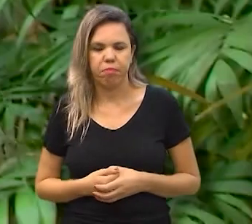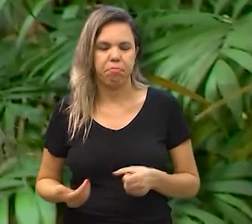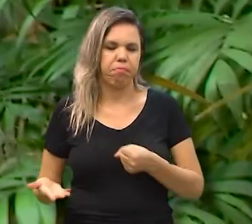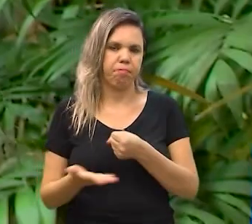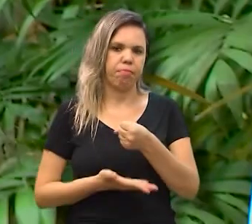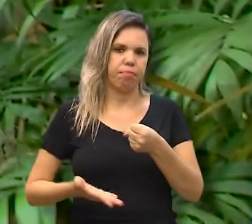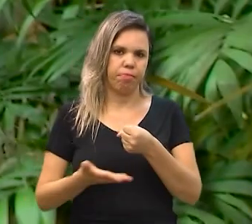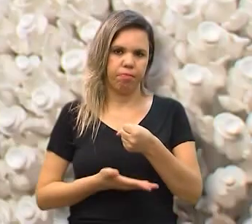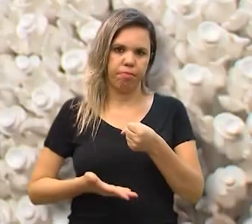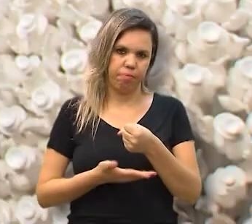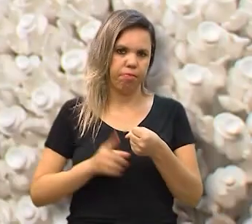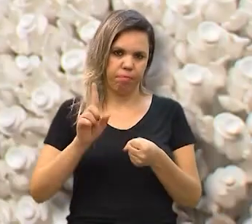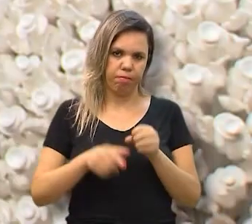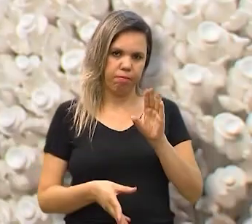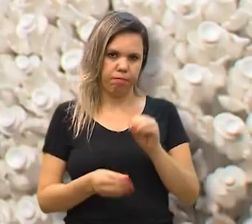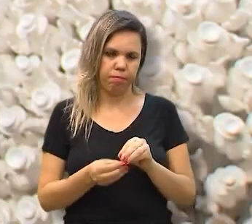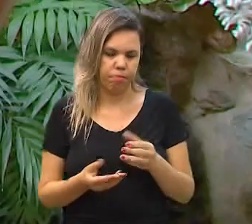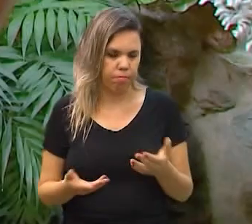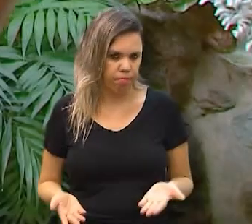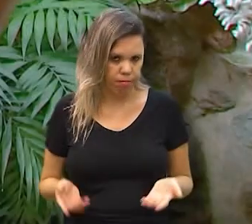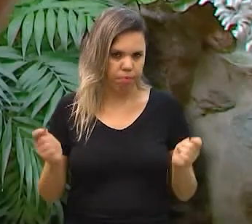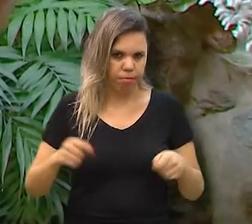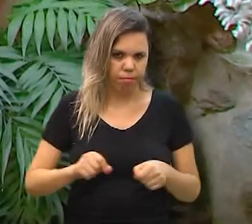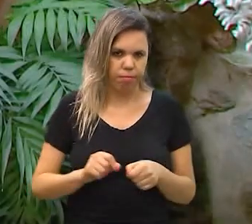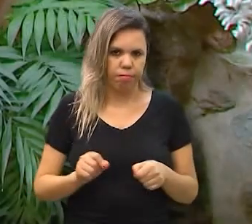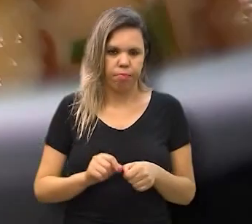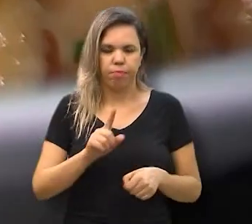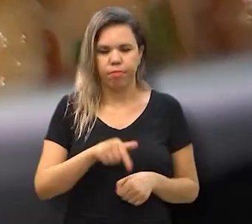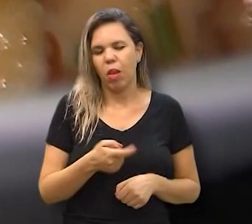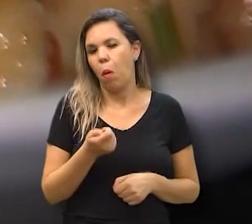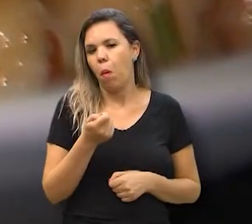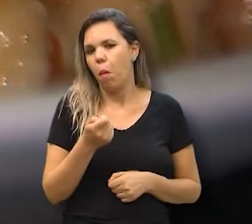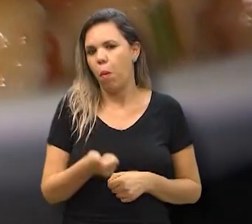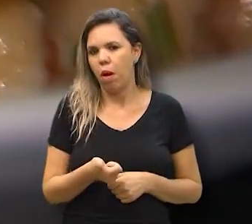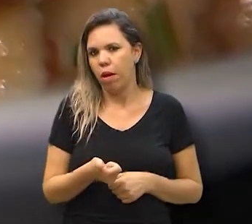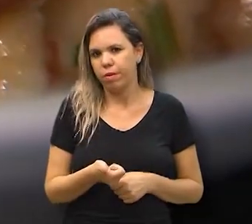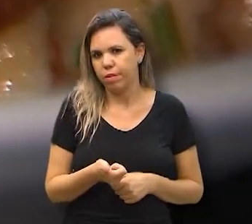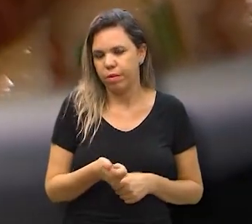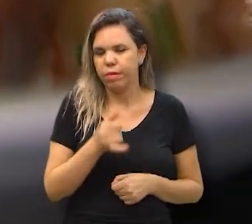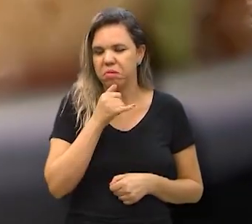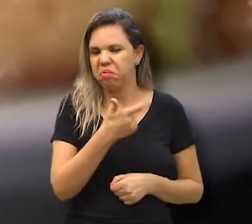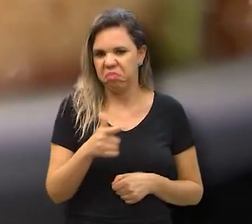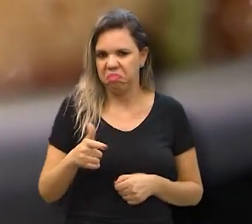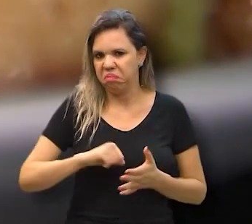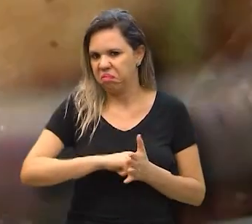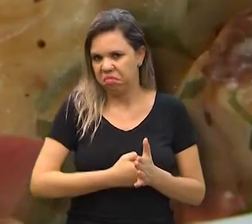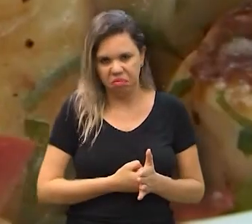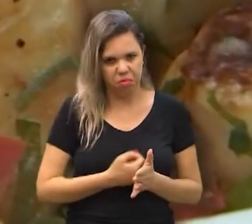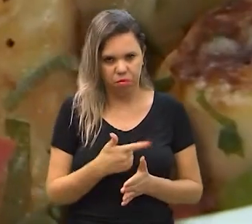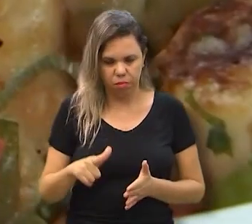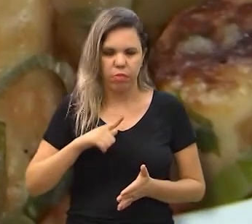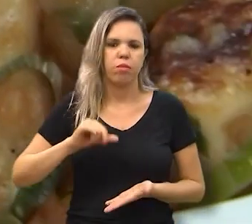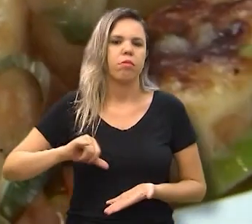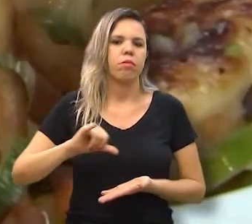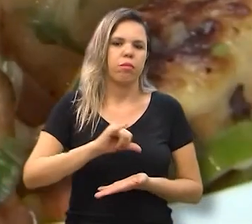E é isso. Basicamente isso. Né, dá pra falar assim que seria quase... Tirando o alho, né? Não tem alho, né? Tem